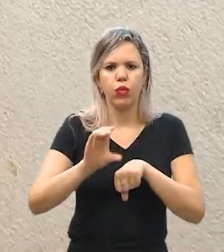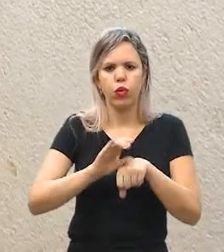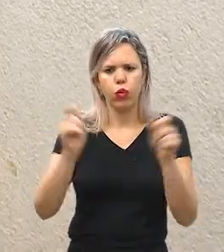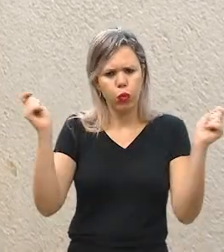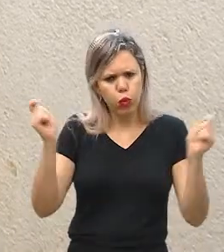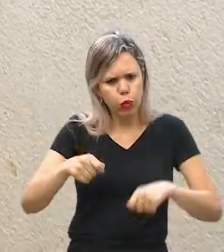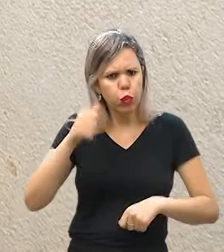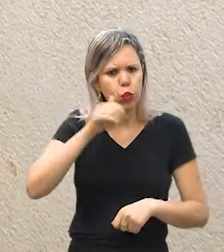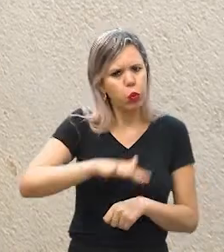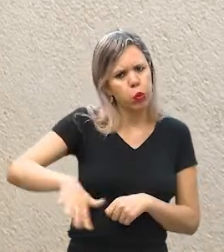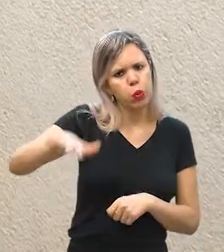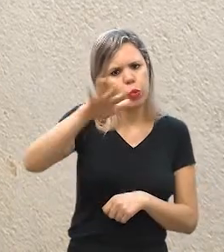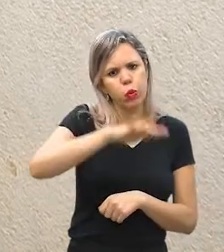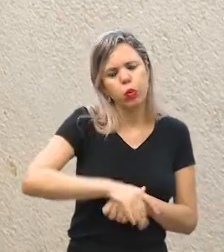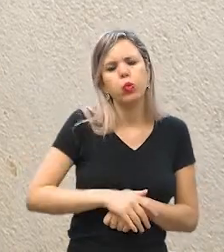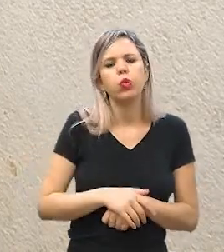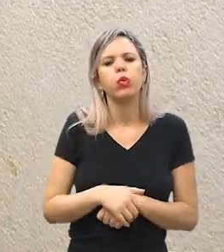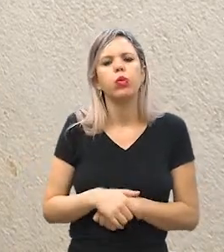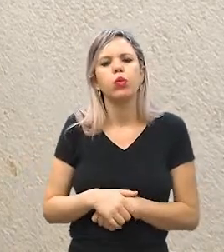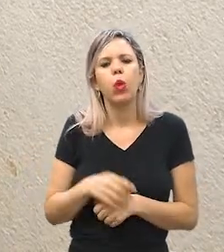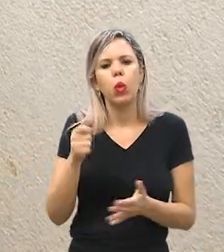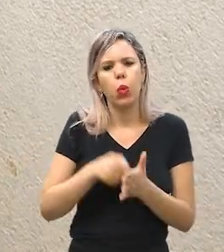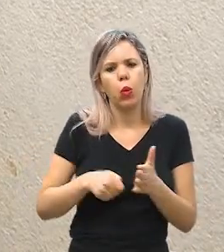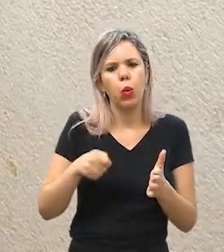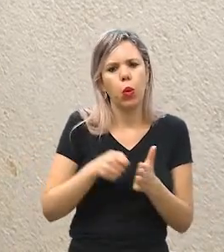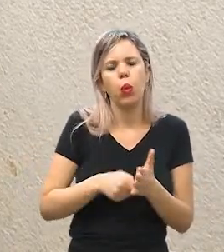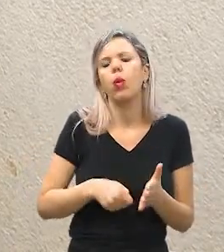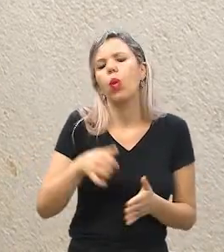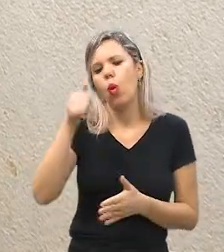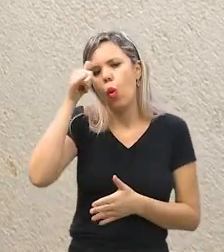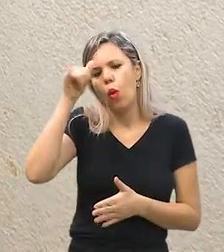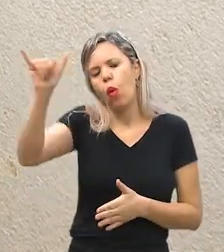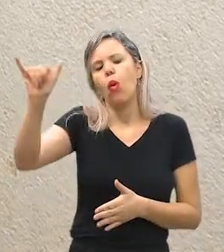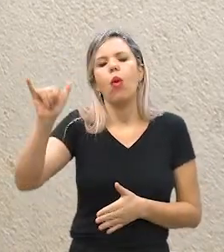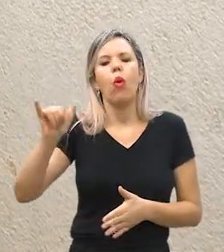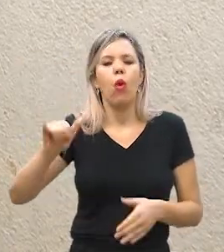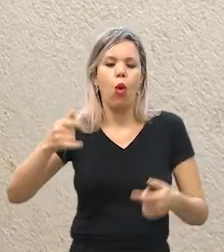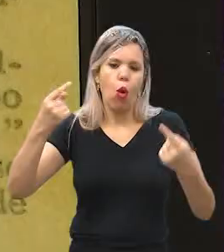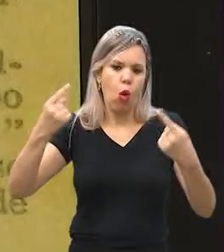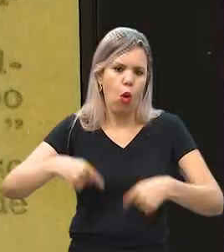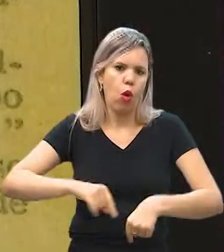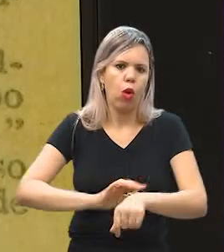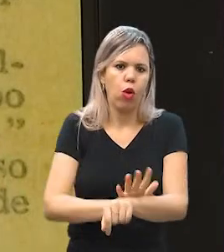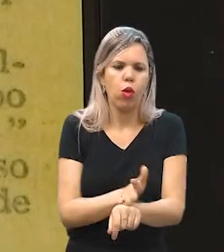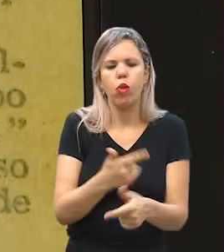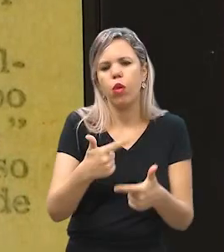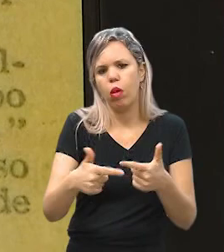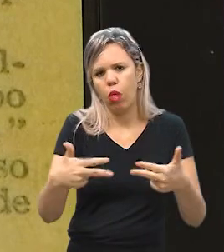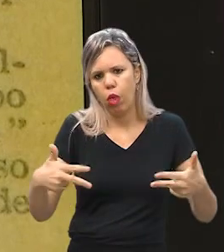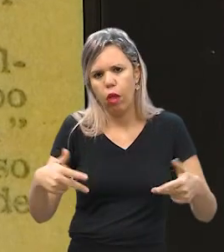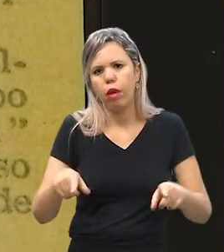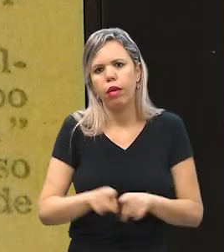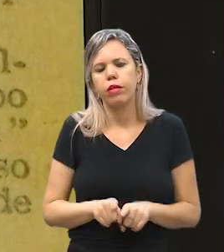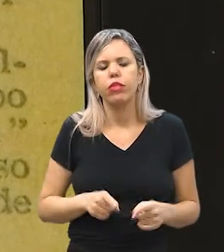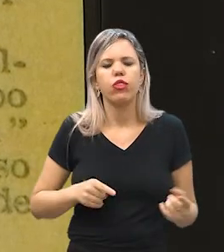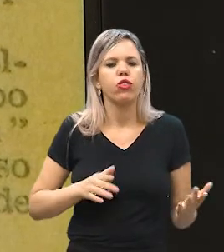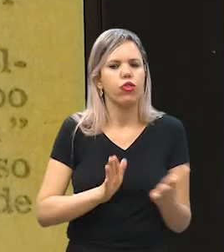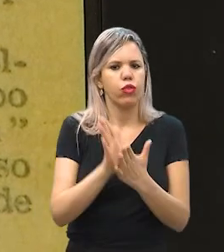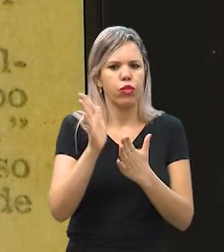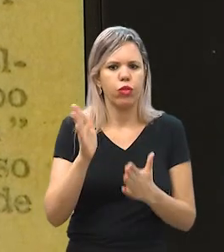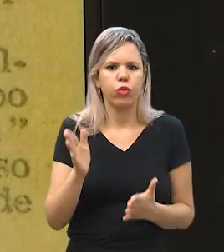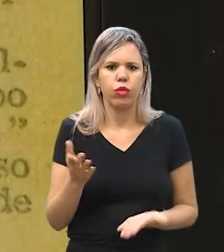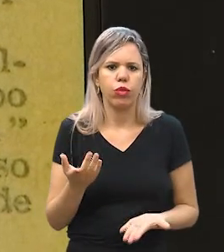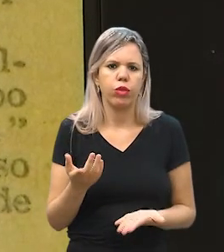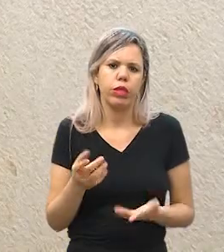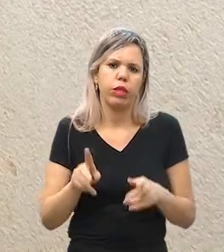empoderamento das mulheres, puxando a pauta do enfrentamento ao racismo, enfrentamento ao sexismo e enfrentamento ao